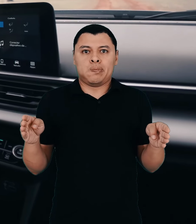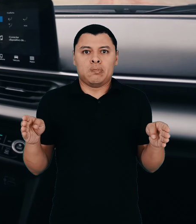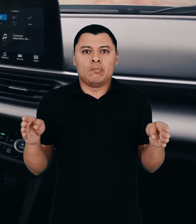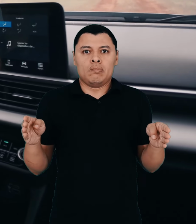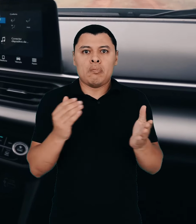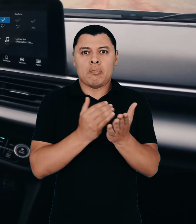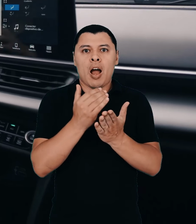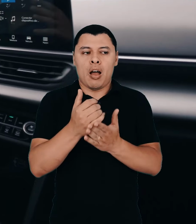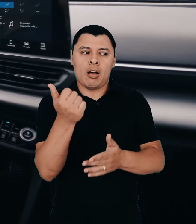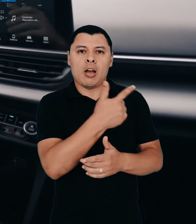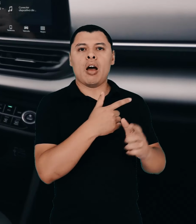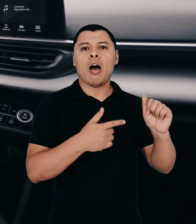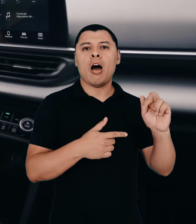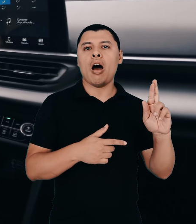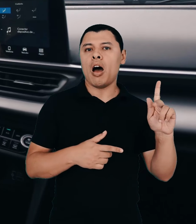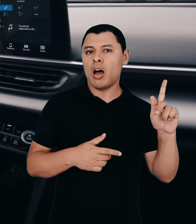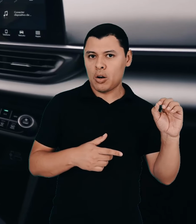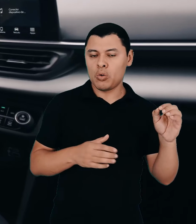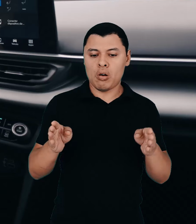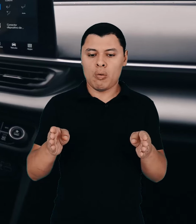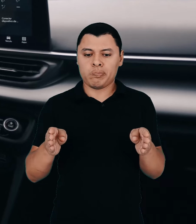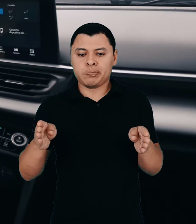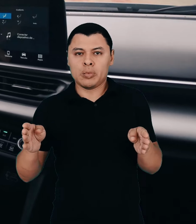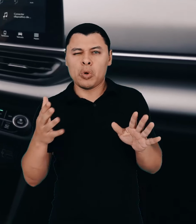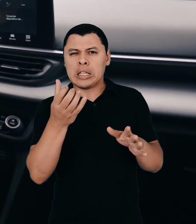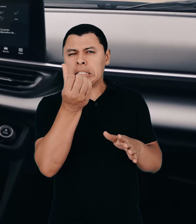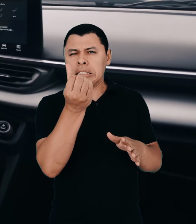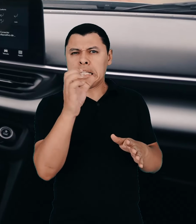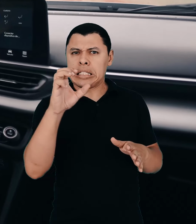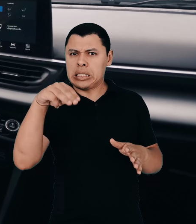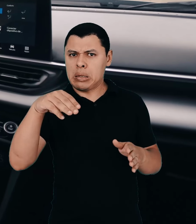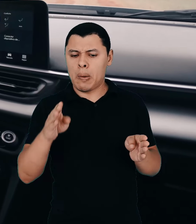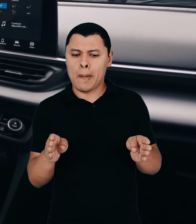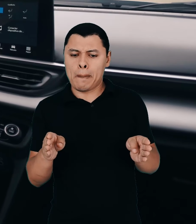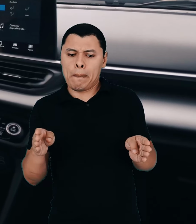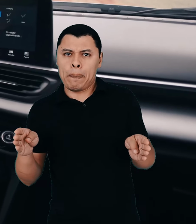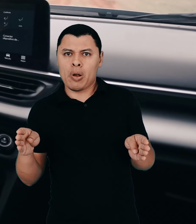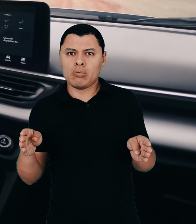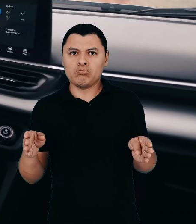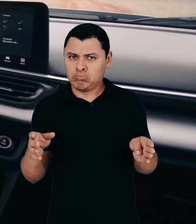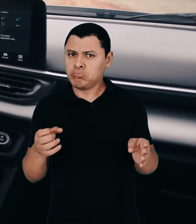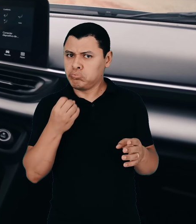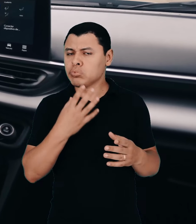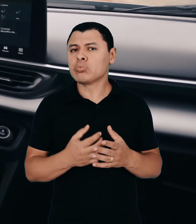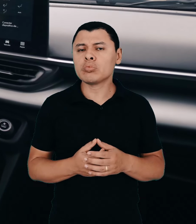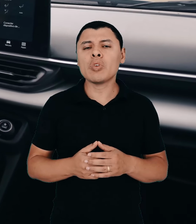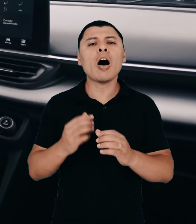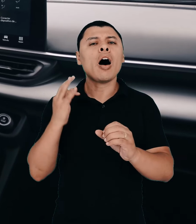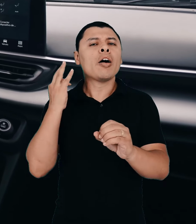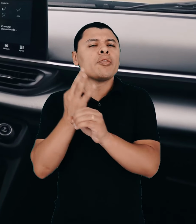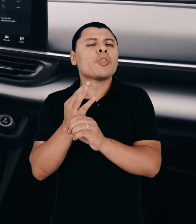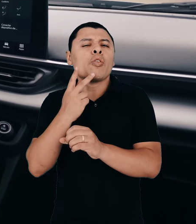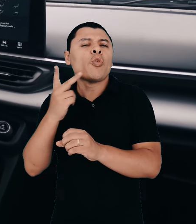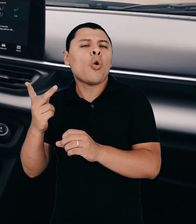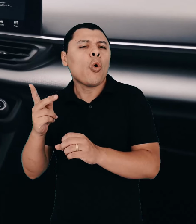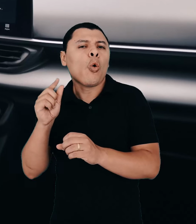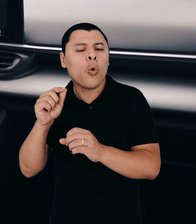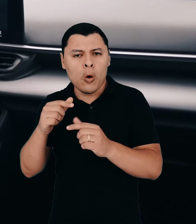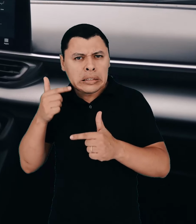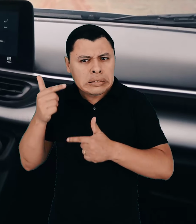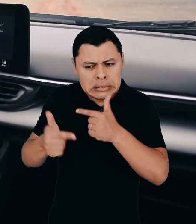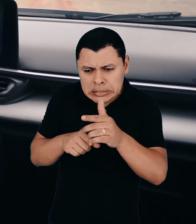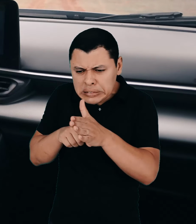que o Argo. A largura de carroceria são pelo menos 6 centímetros a mais. Então, a Fiat fala de um trabalho muito grande que eles fizeram em termos